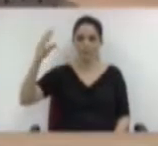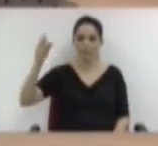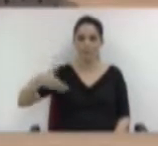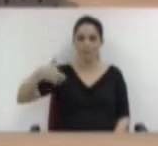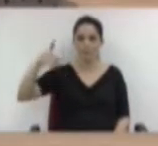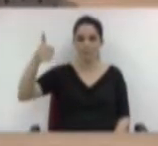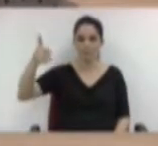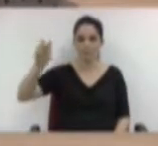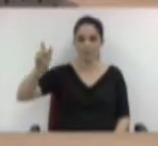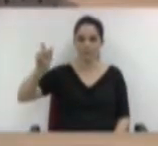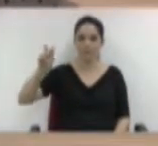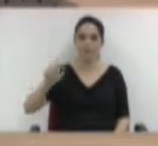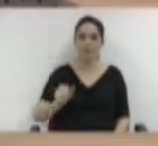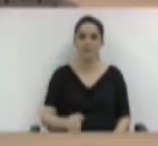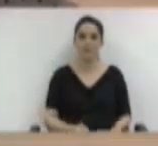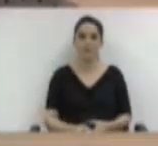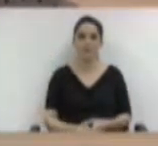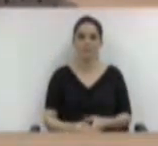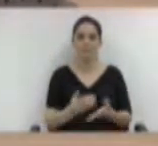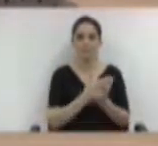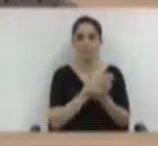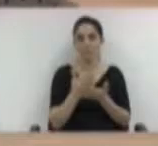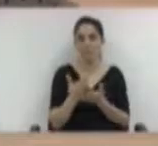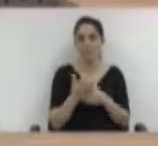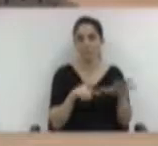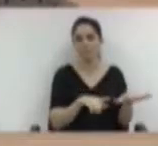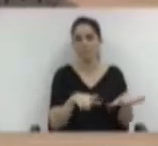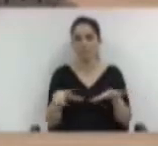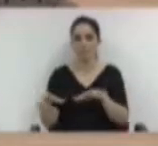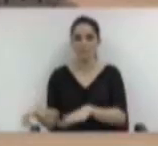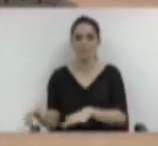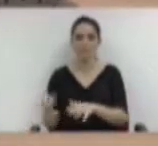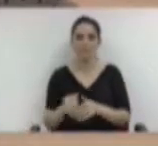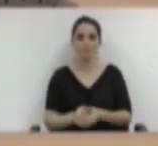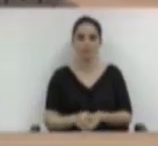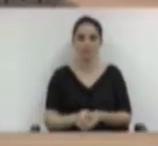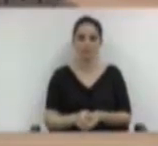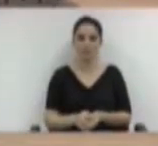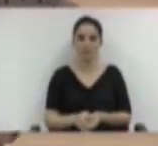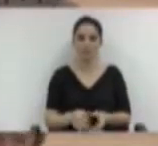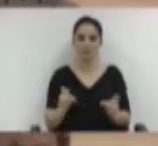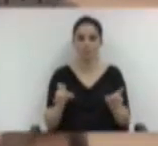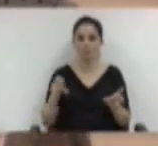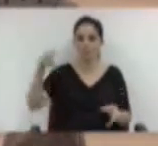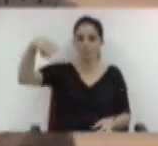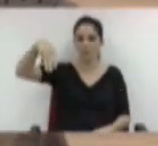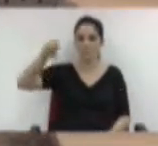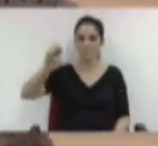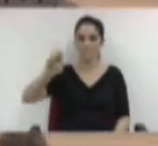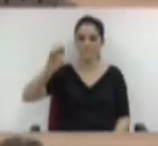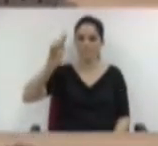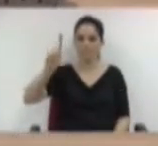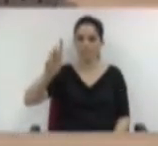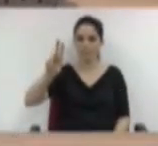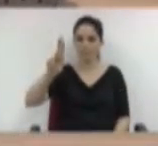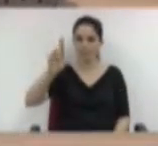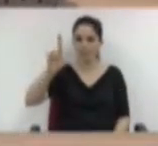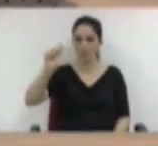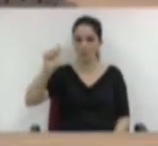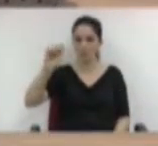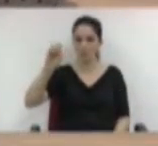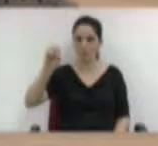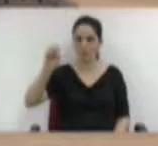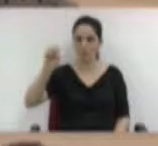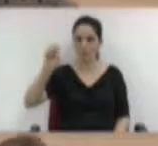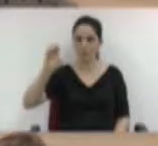199/2015, institui a Semana Municipal de Incentivo à Doação de Medula Óssea e da Outras